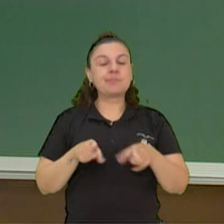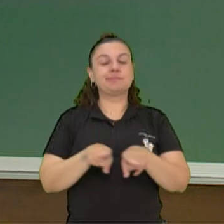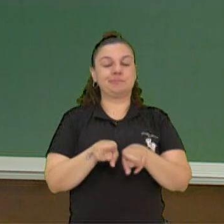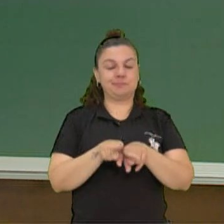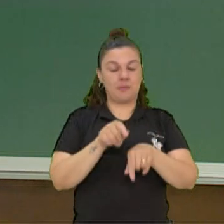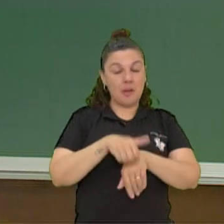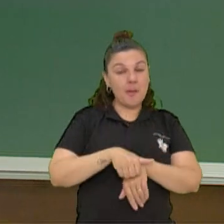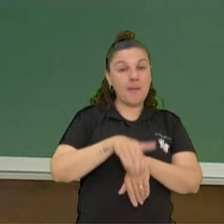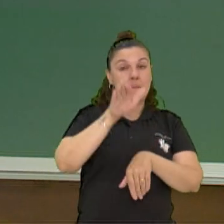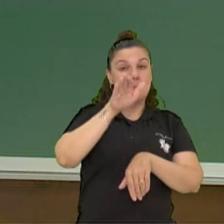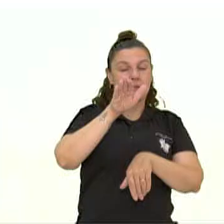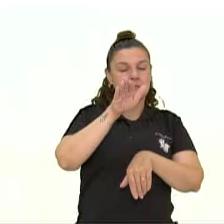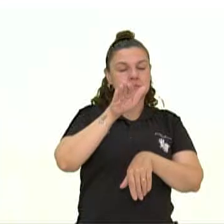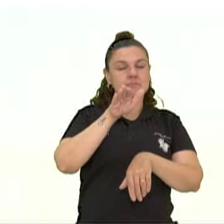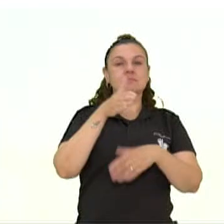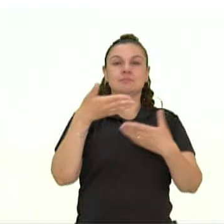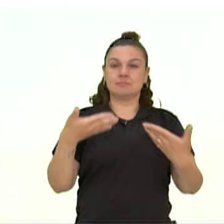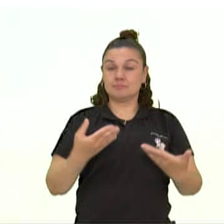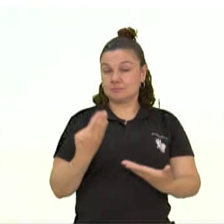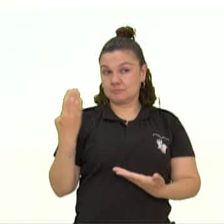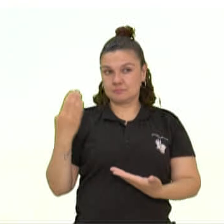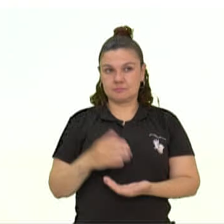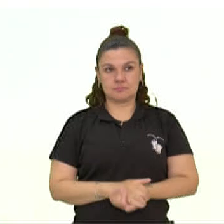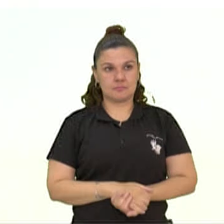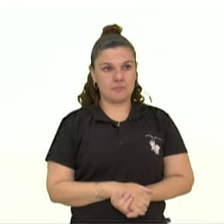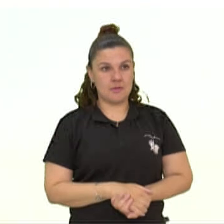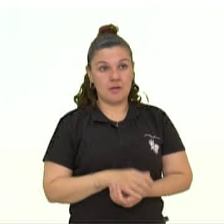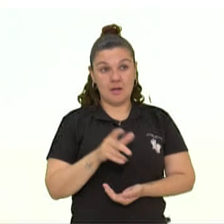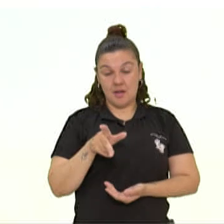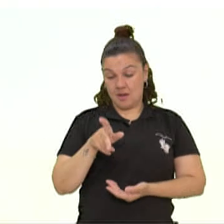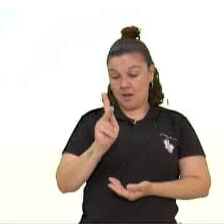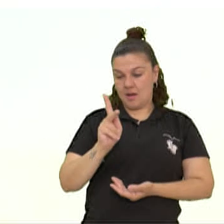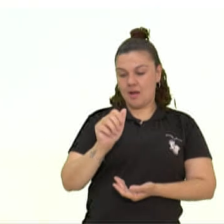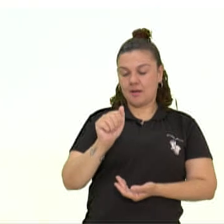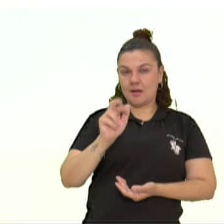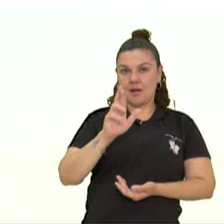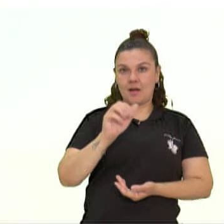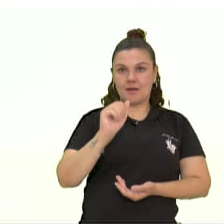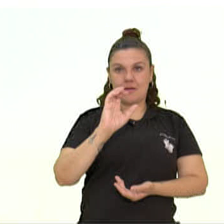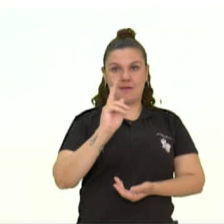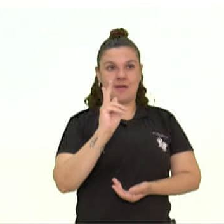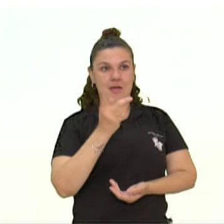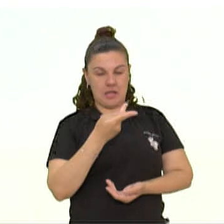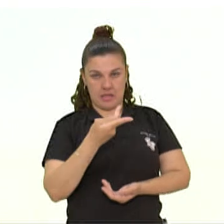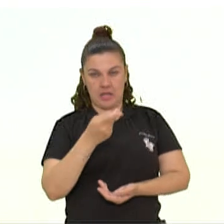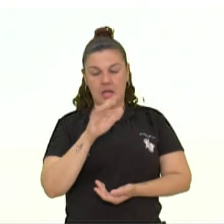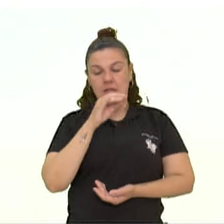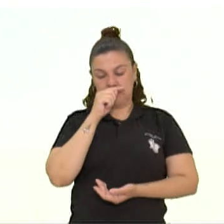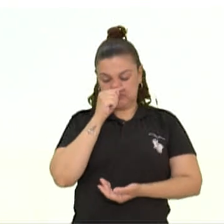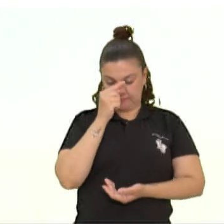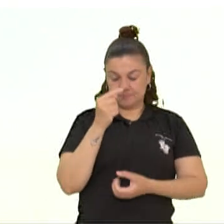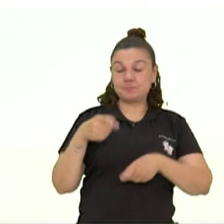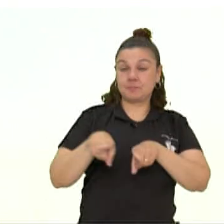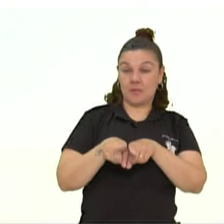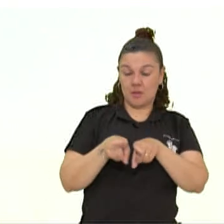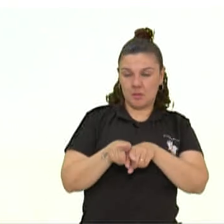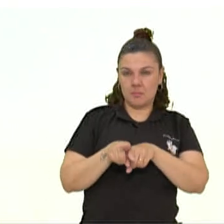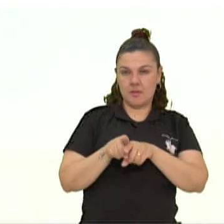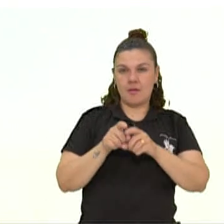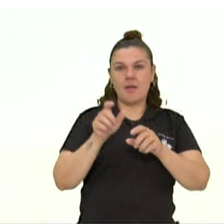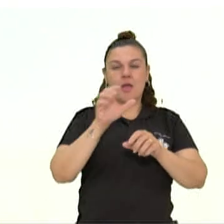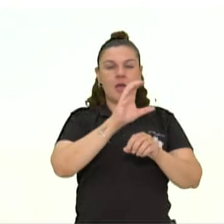sofrendo com esses conflitos. Karachi, no Paquistão, já Oriente Médio, Ásia Central, ali também já é um